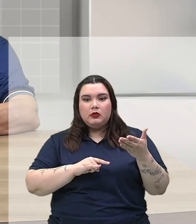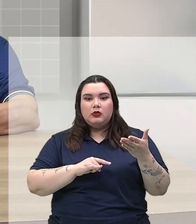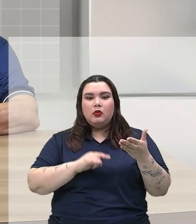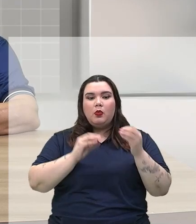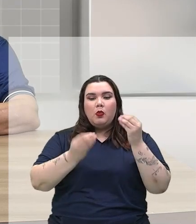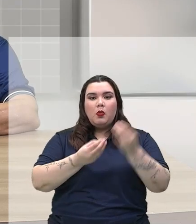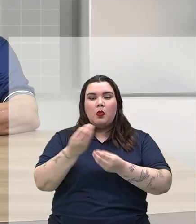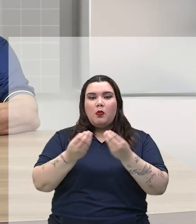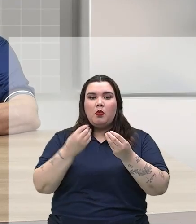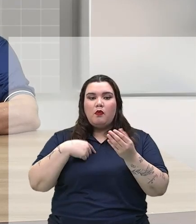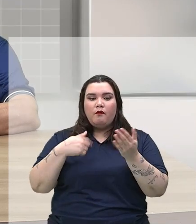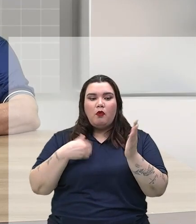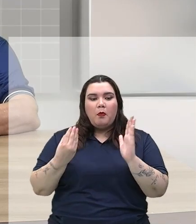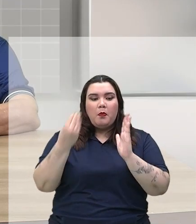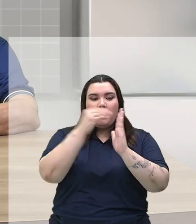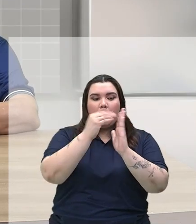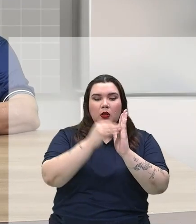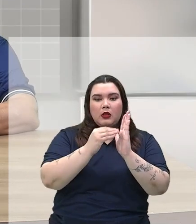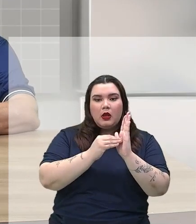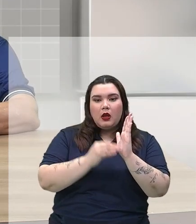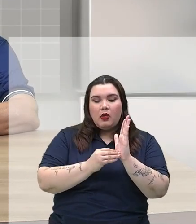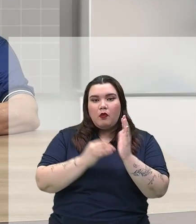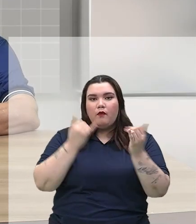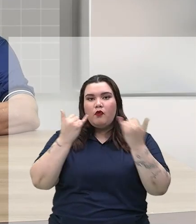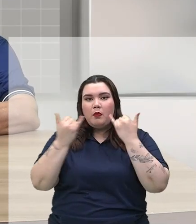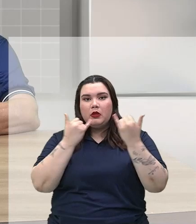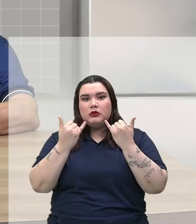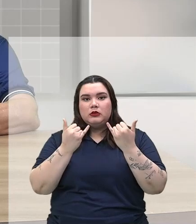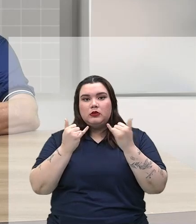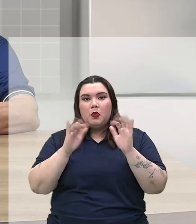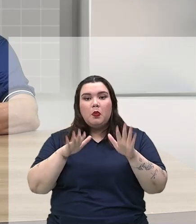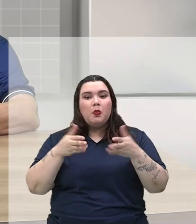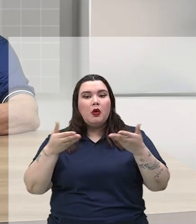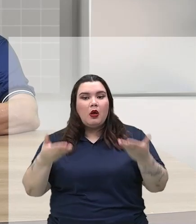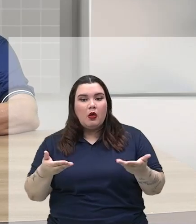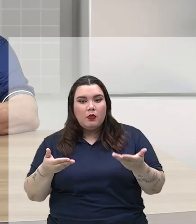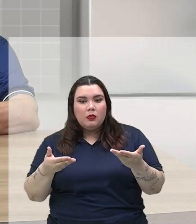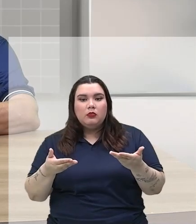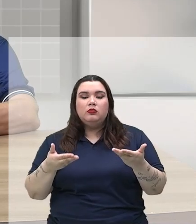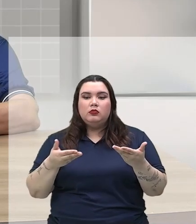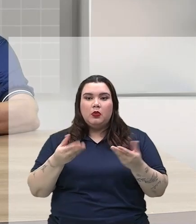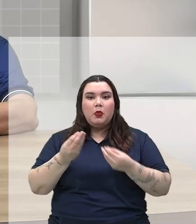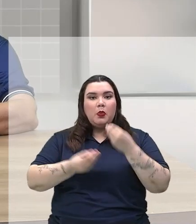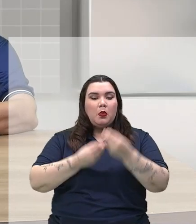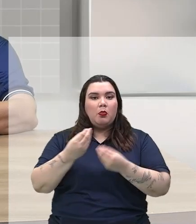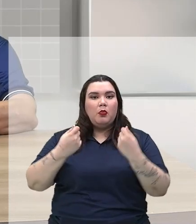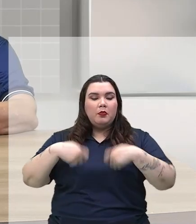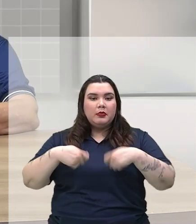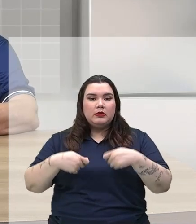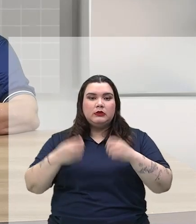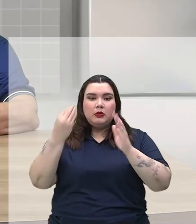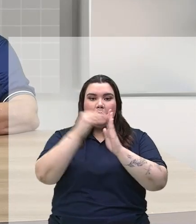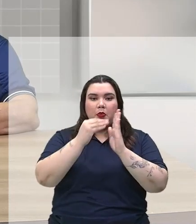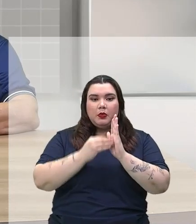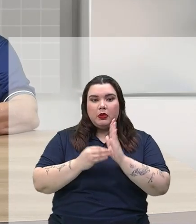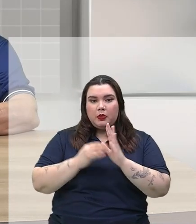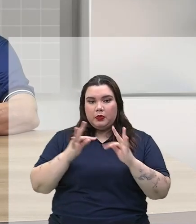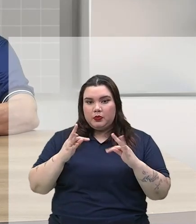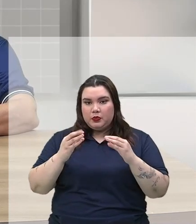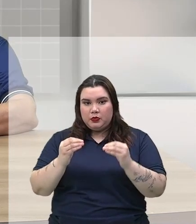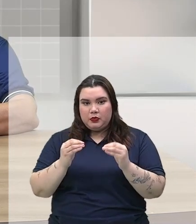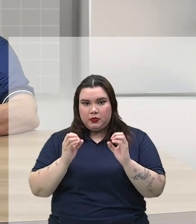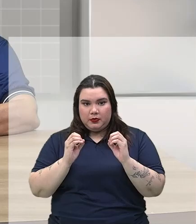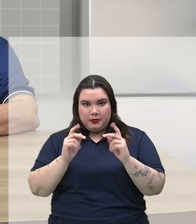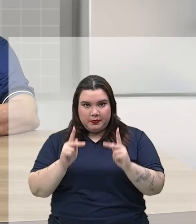frequência, como que o que compõe essa ficha e como ela deve ser preenchida, tá bom?